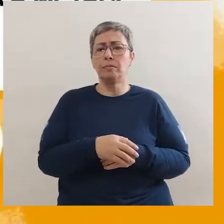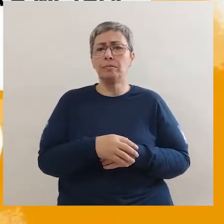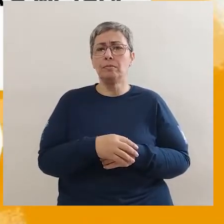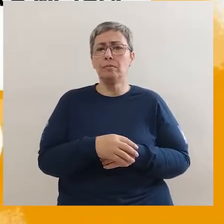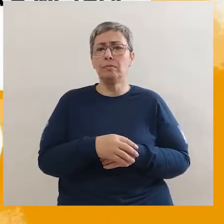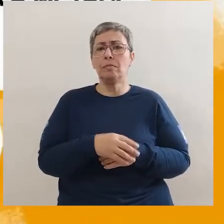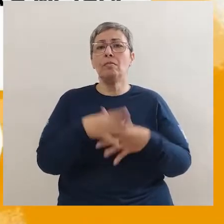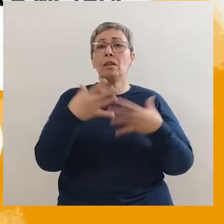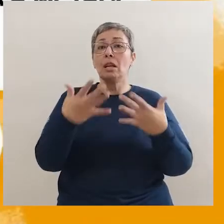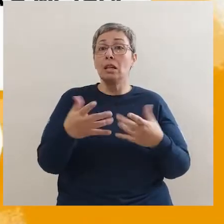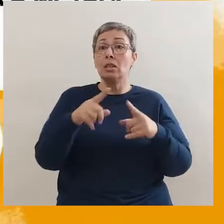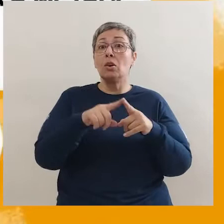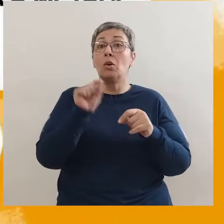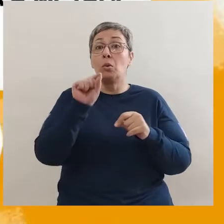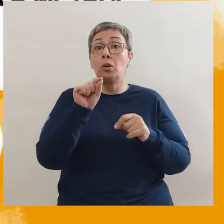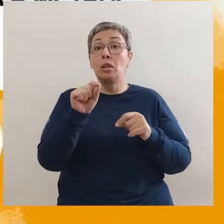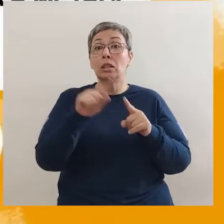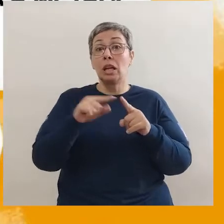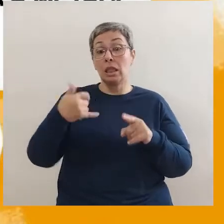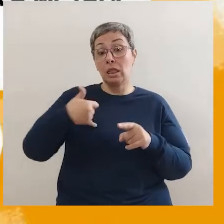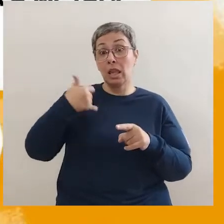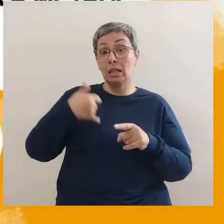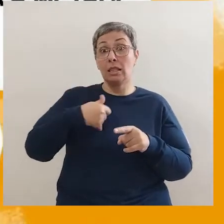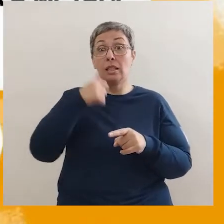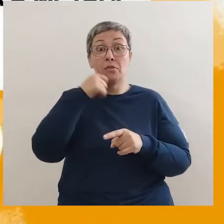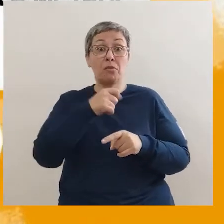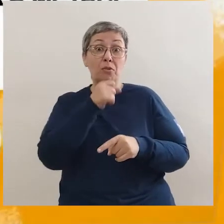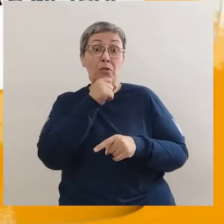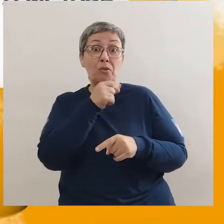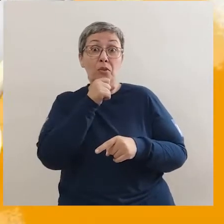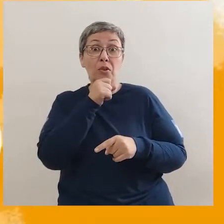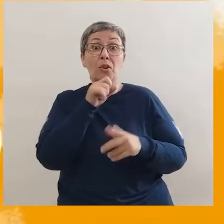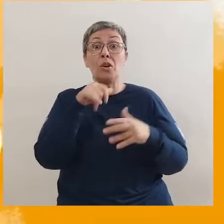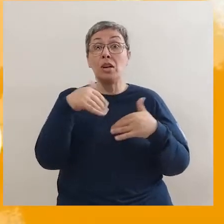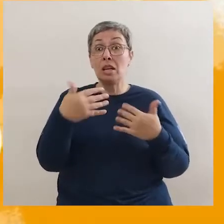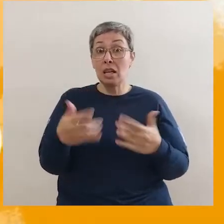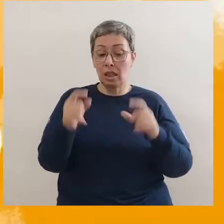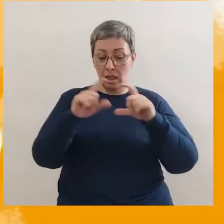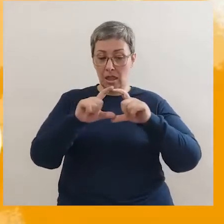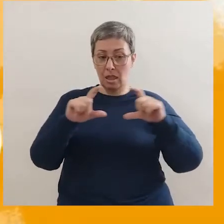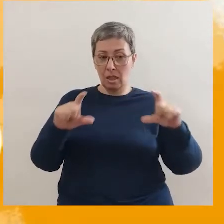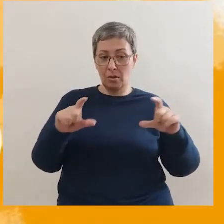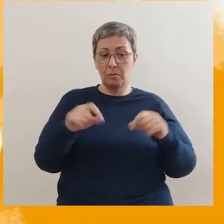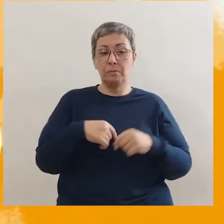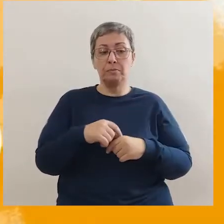Eles estão falando, ó, da idade da avó. Então, o trecho diz assim: